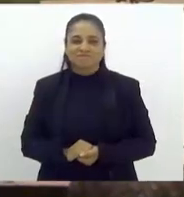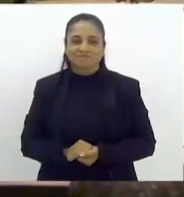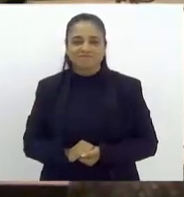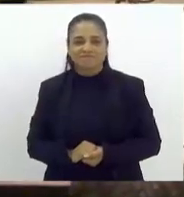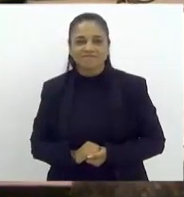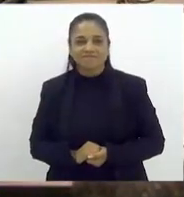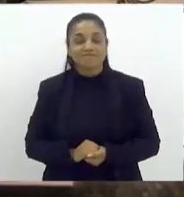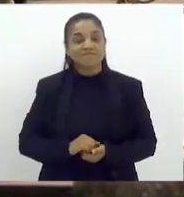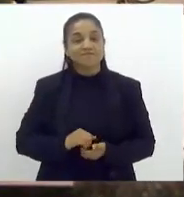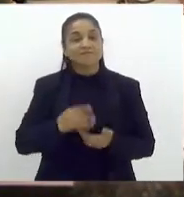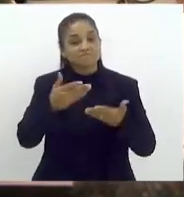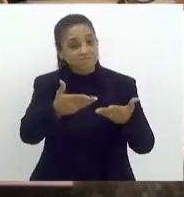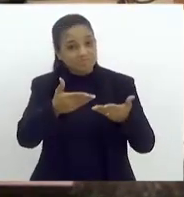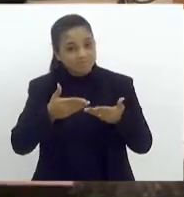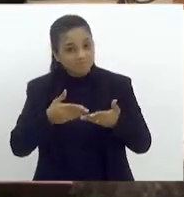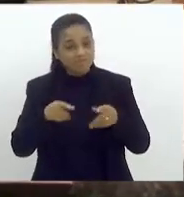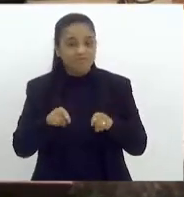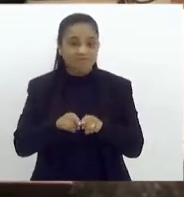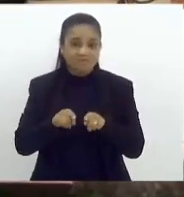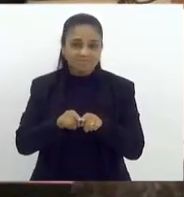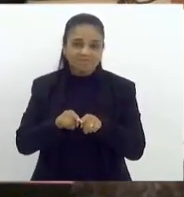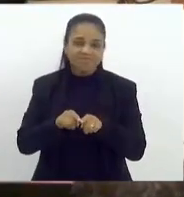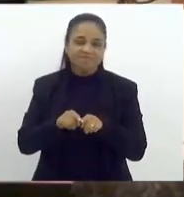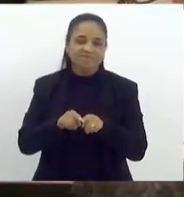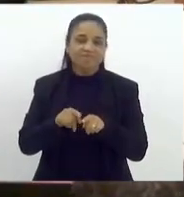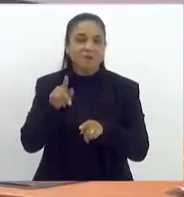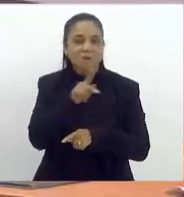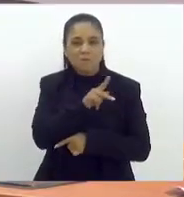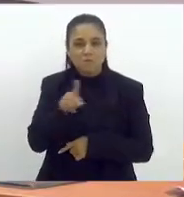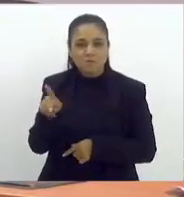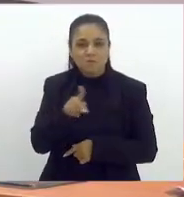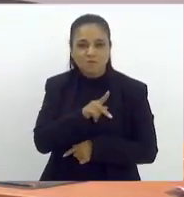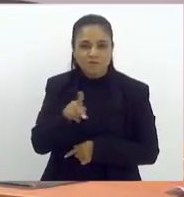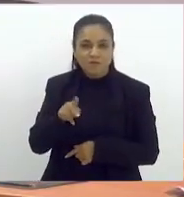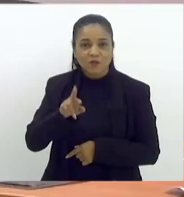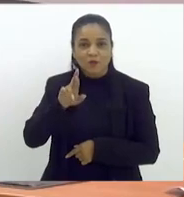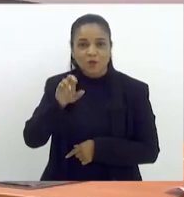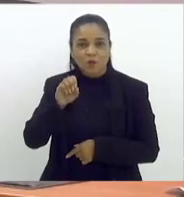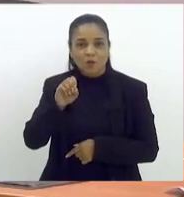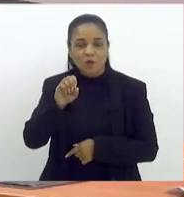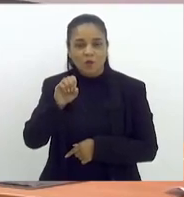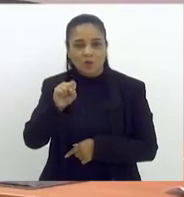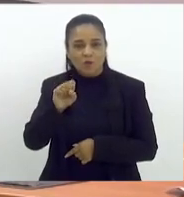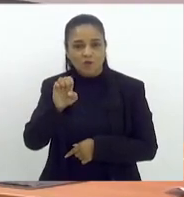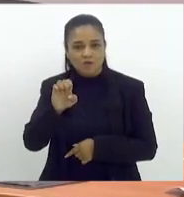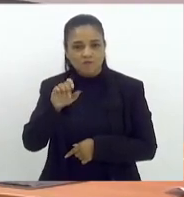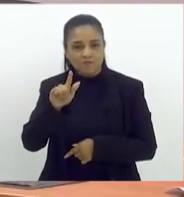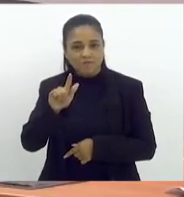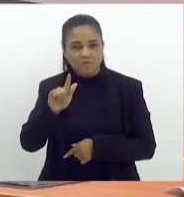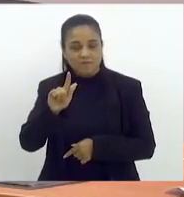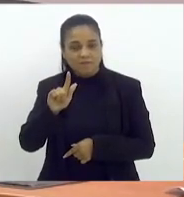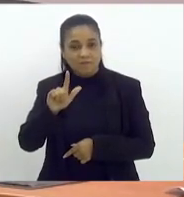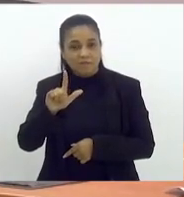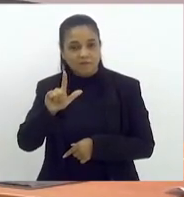queria chamar também aqui a nossa querida professora Rose Alves